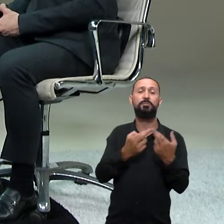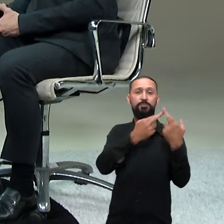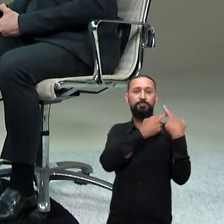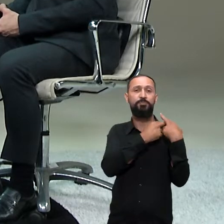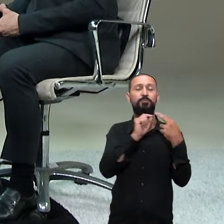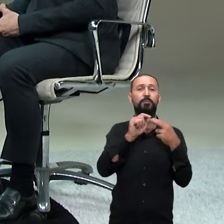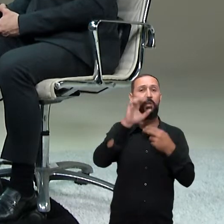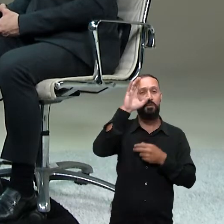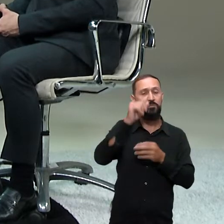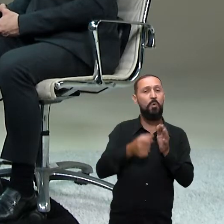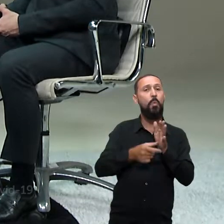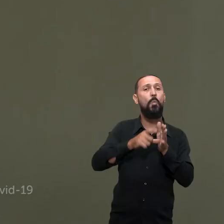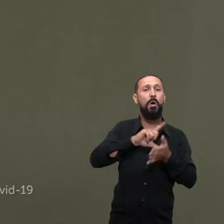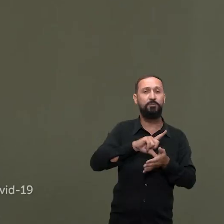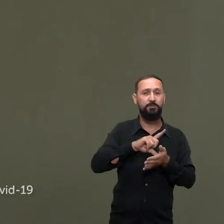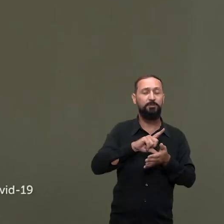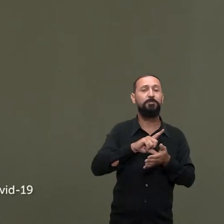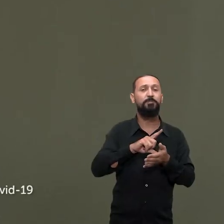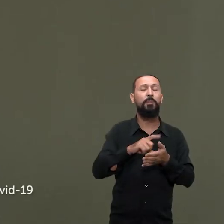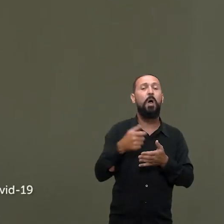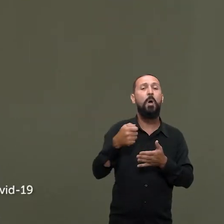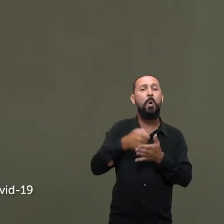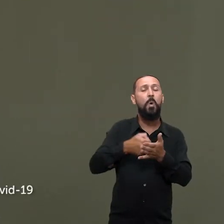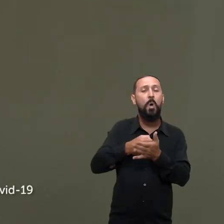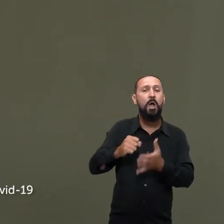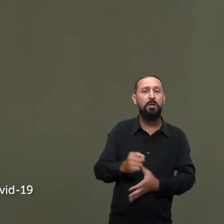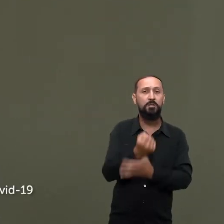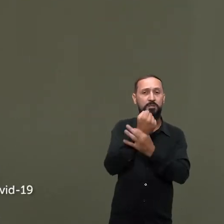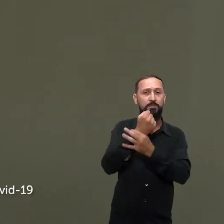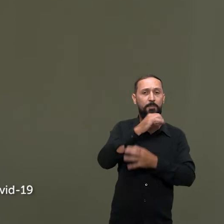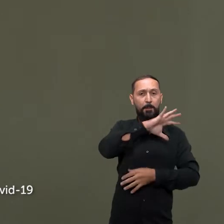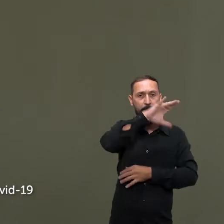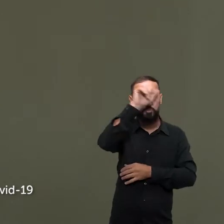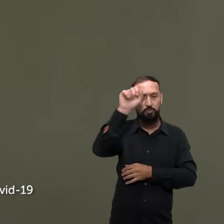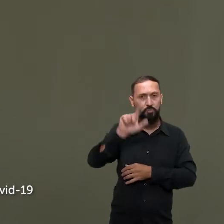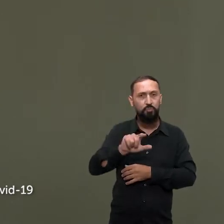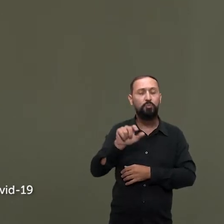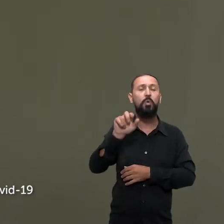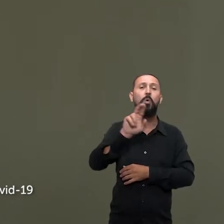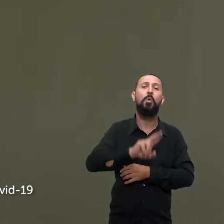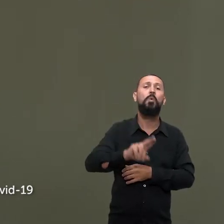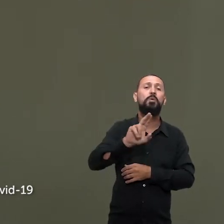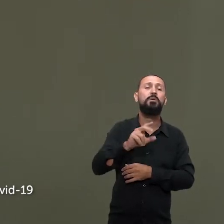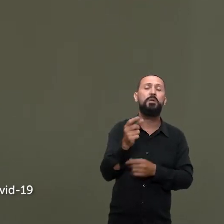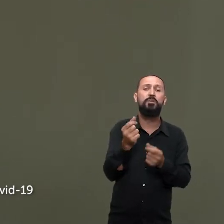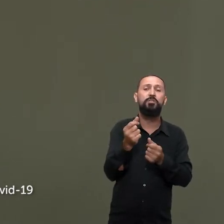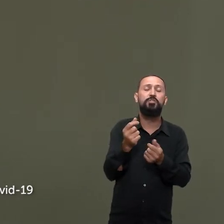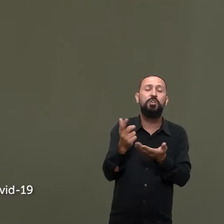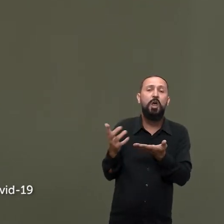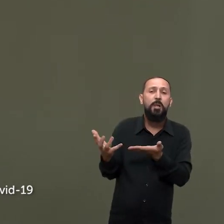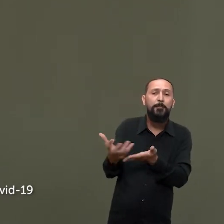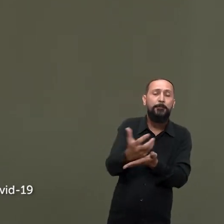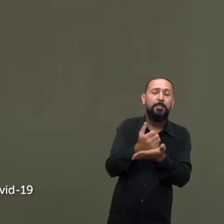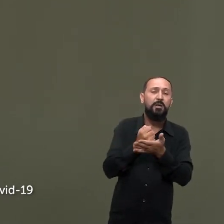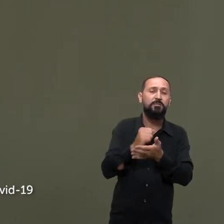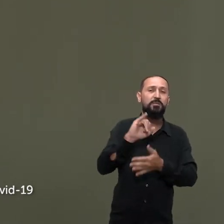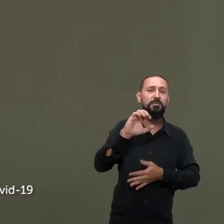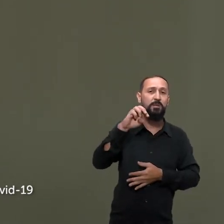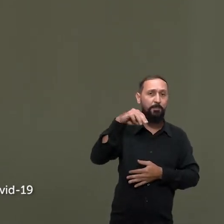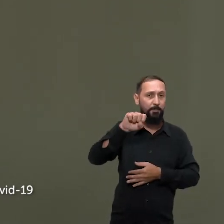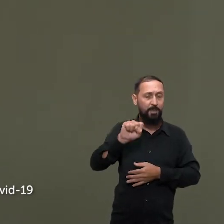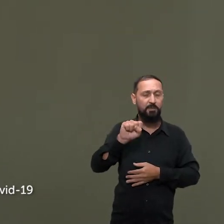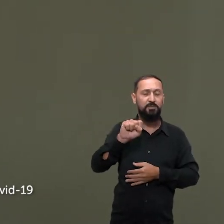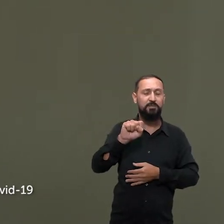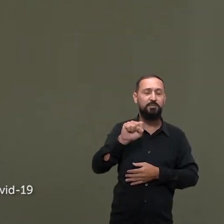antecipada, que seria uma decisão provisória, garantindo ao estado do Mato Grosso do Sul a arrecadação desse